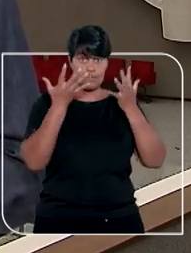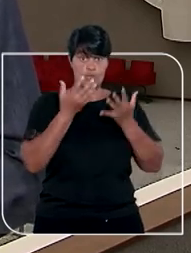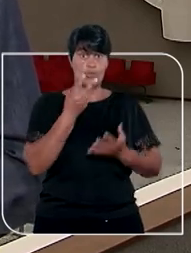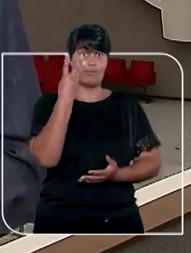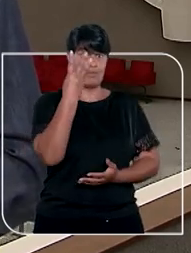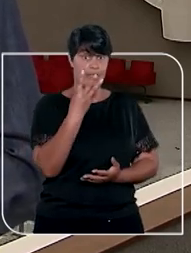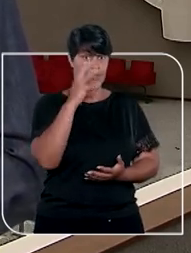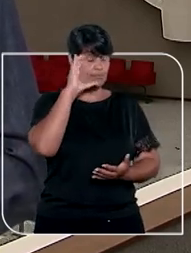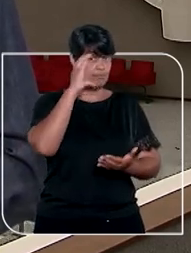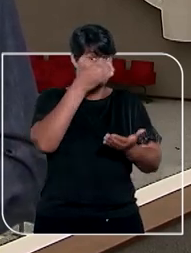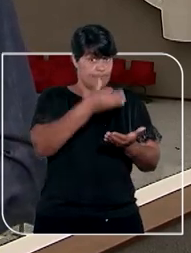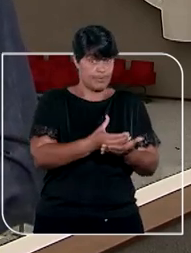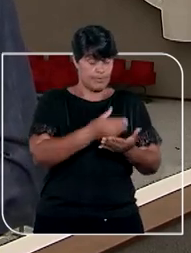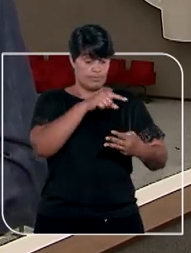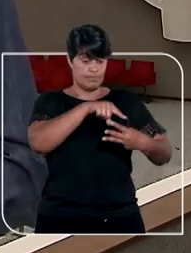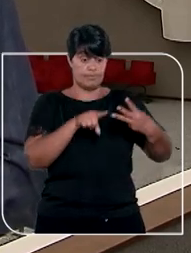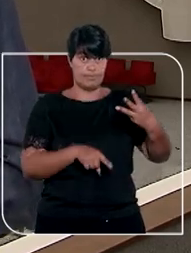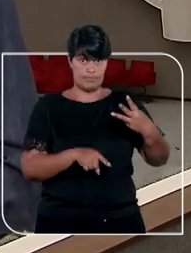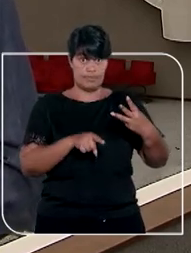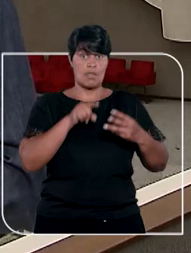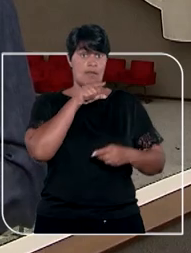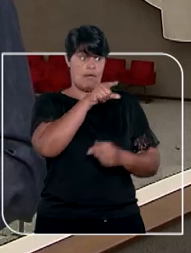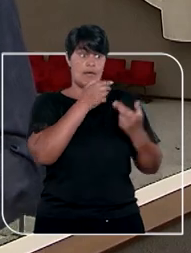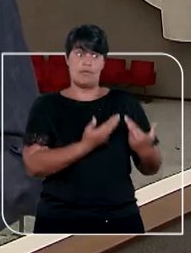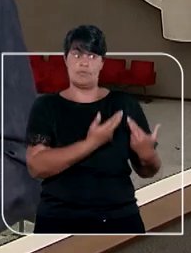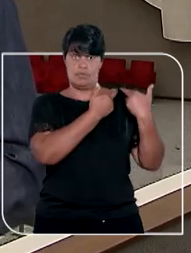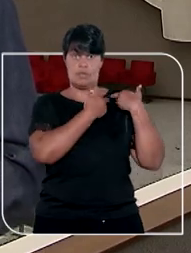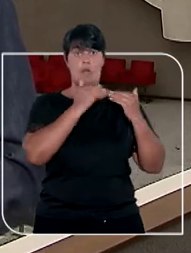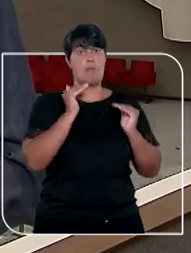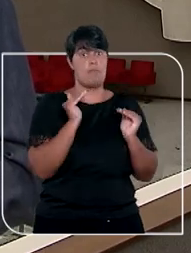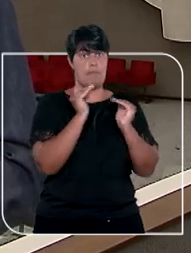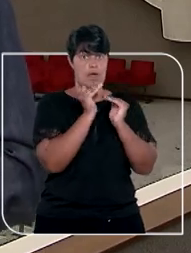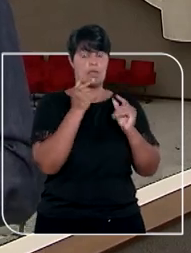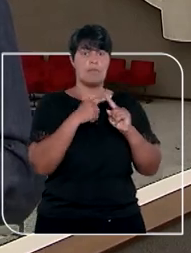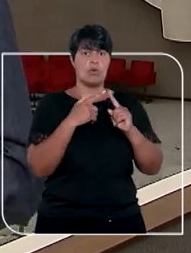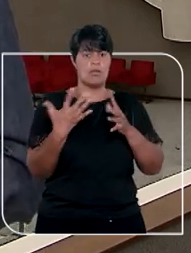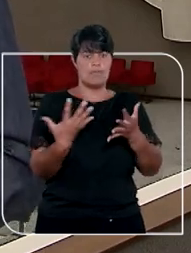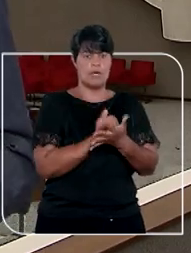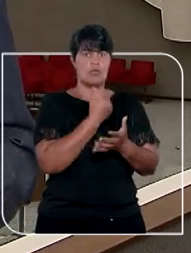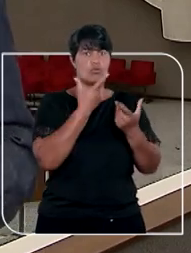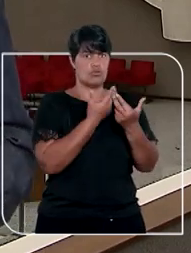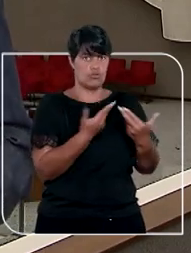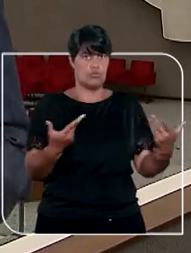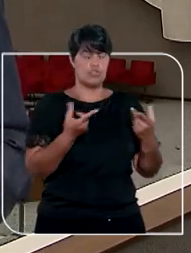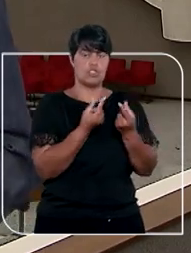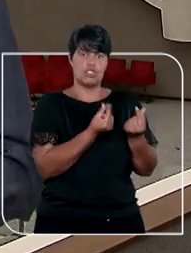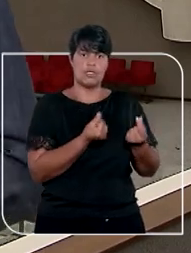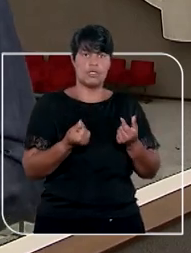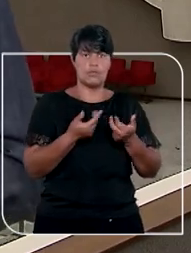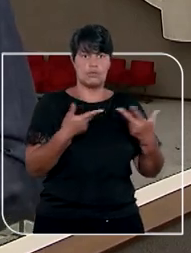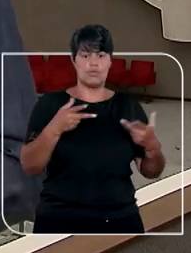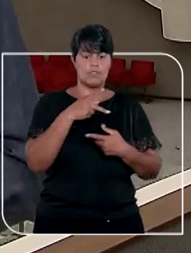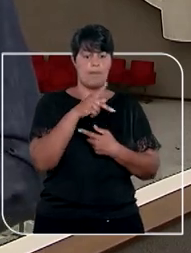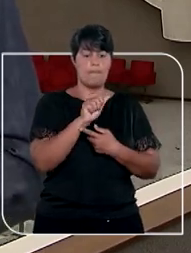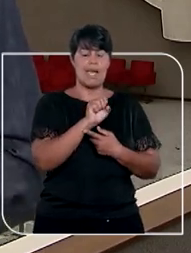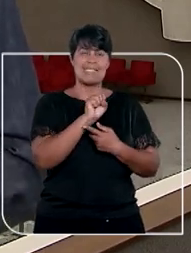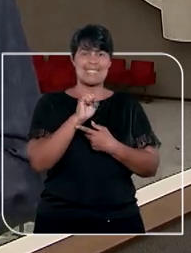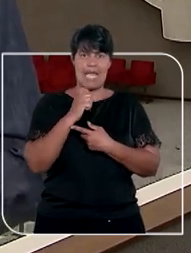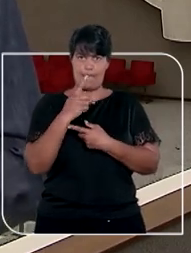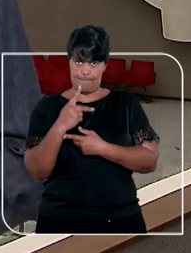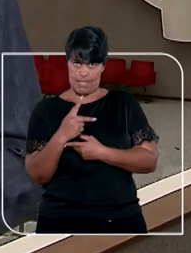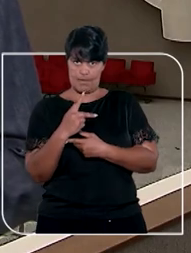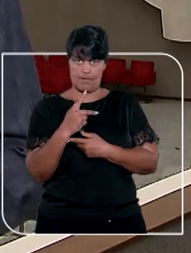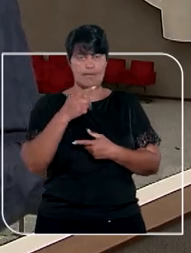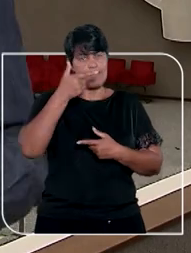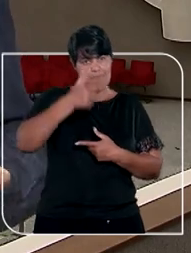sessão fixou três teses sobre a responsabilidade do Banco do Brasil por saques indevidos ou má gestão em contas do PASEP.